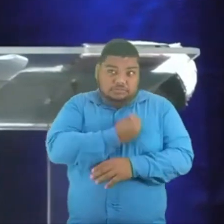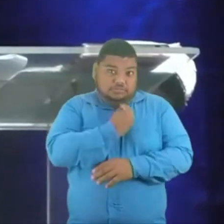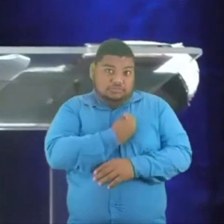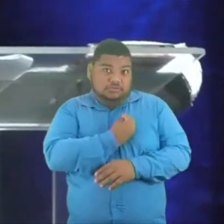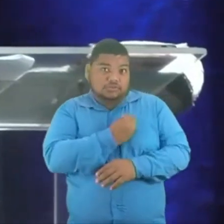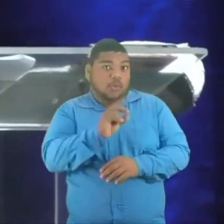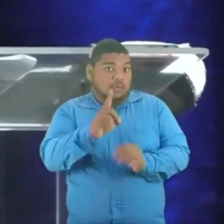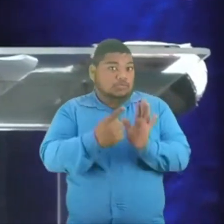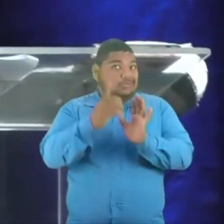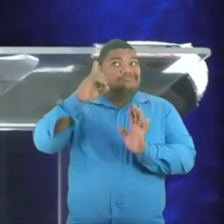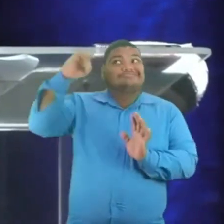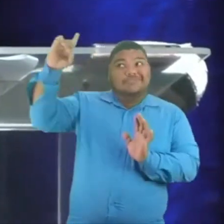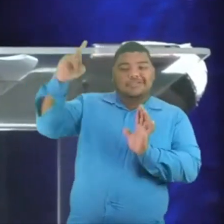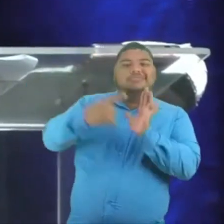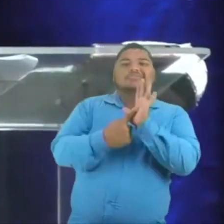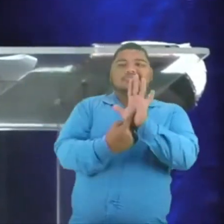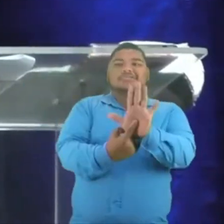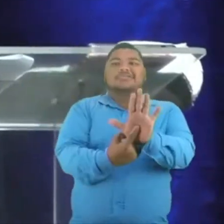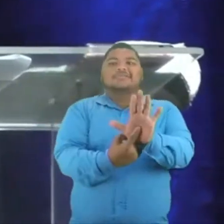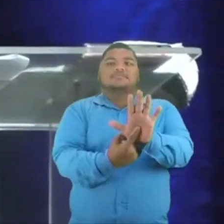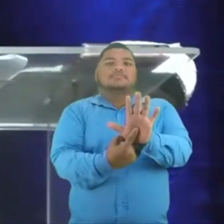mostrar.